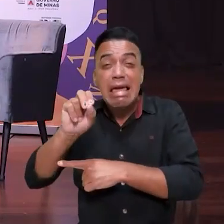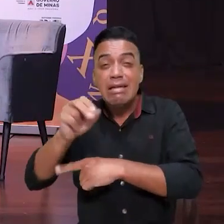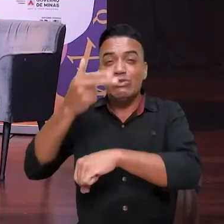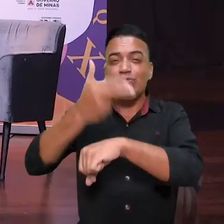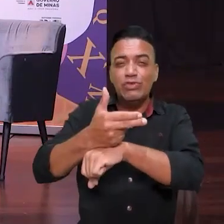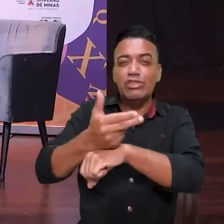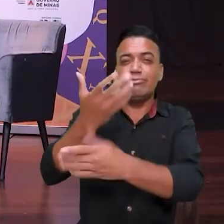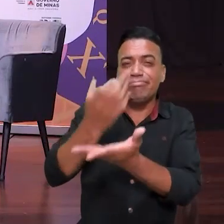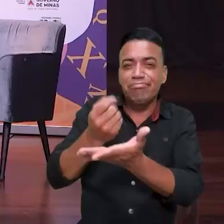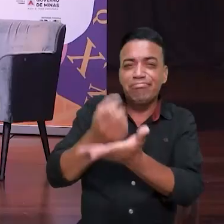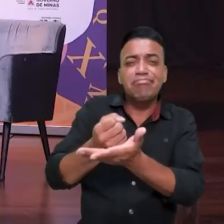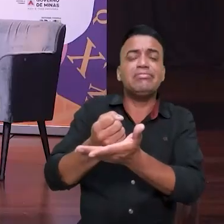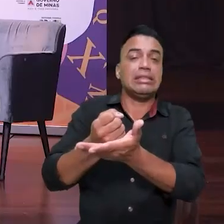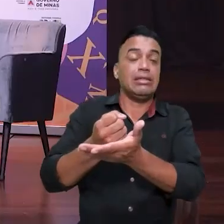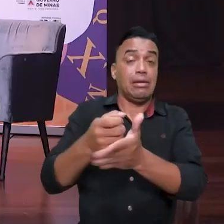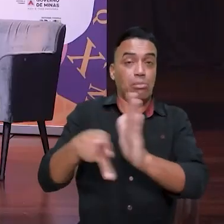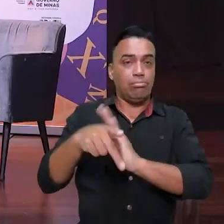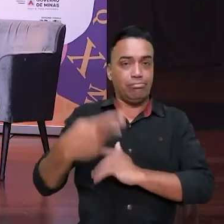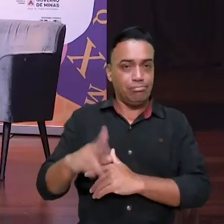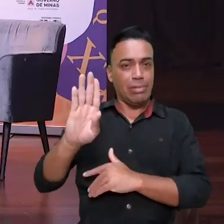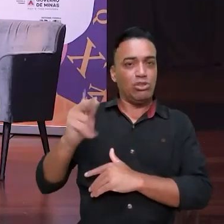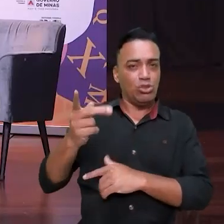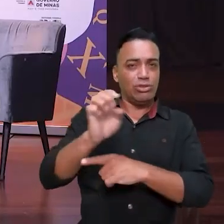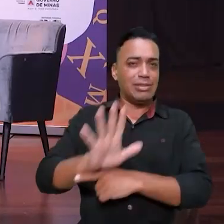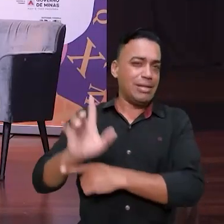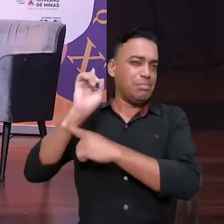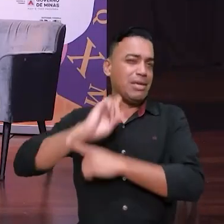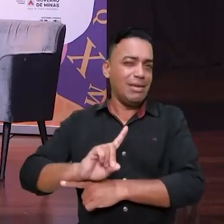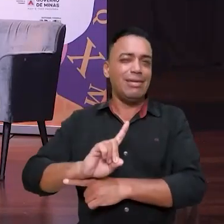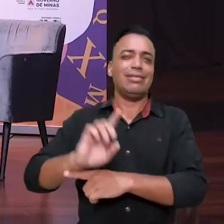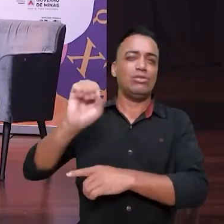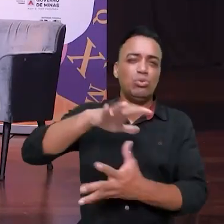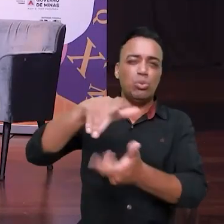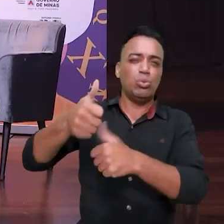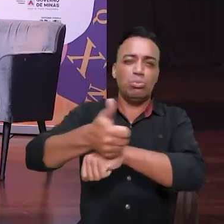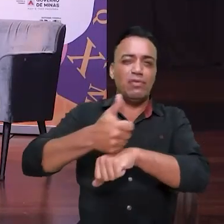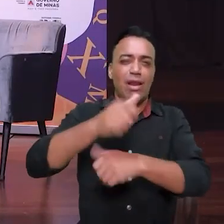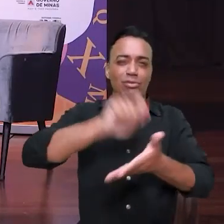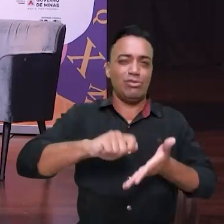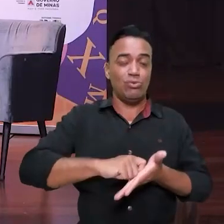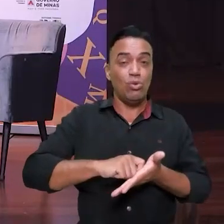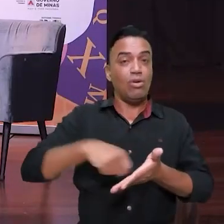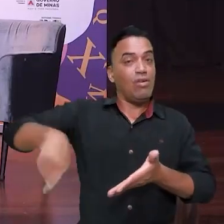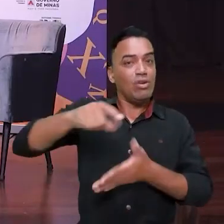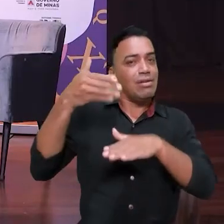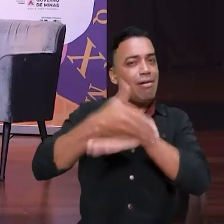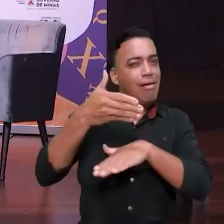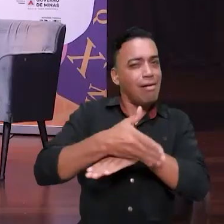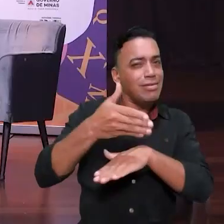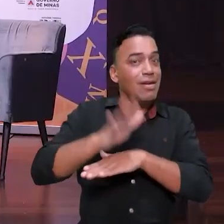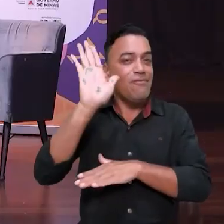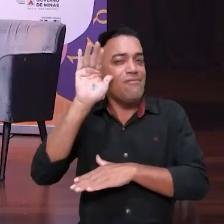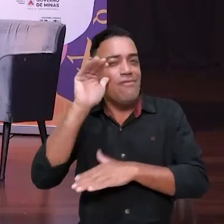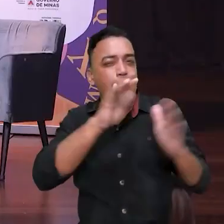da esquerda para a direita. Ela é uma mulher branca de cabelos lisos, longos e loiros. Ela traja camisa de mangas curtas preta e